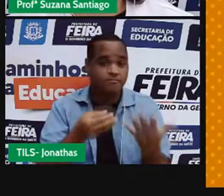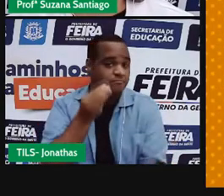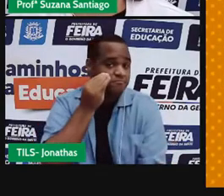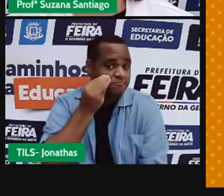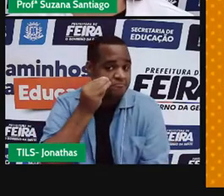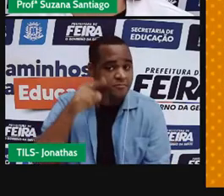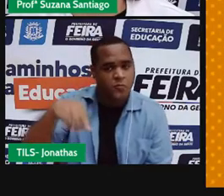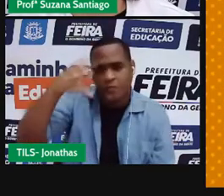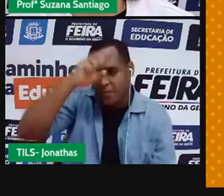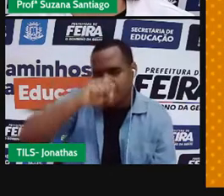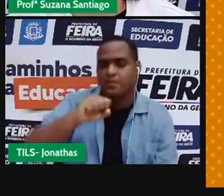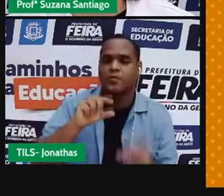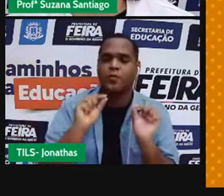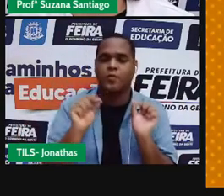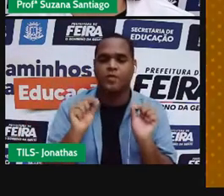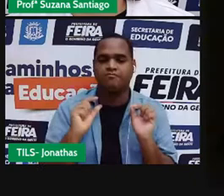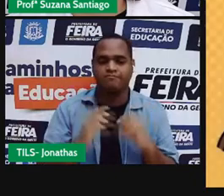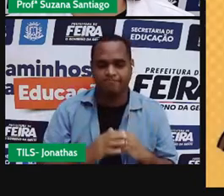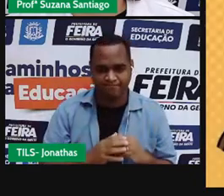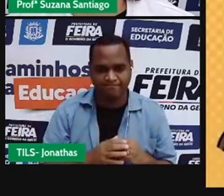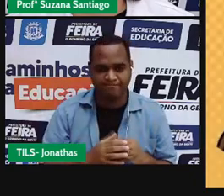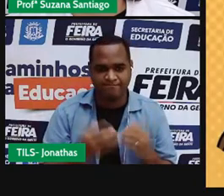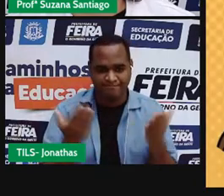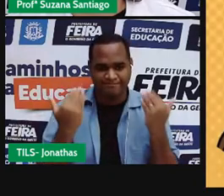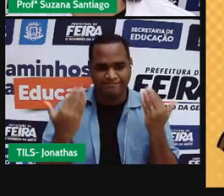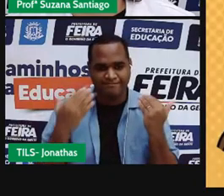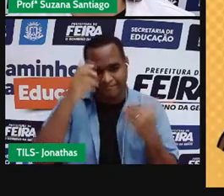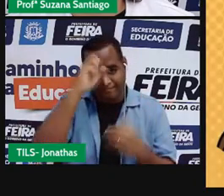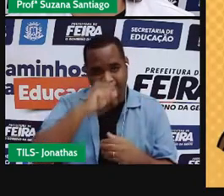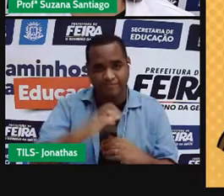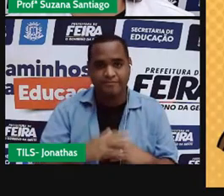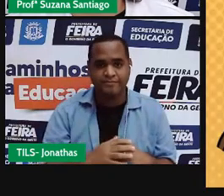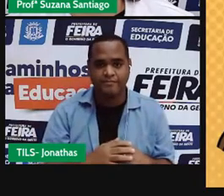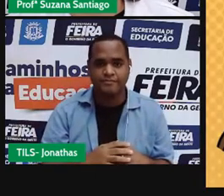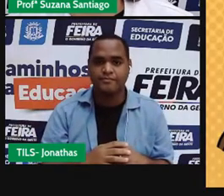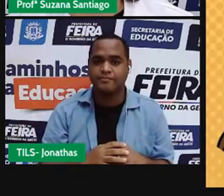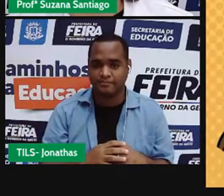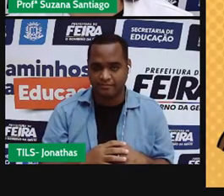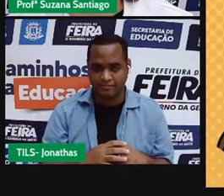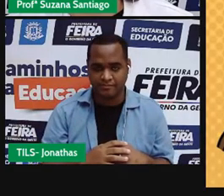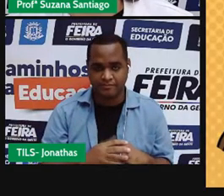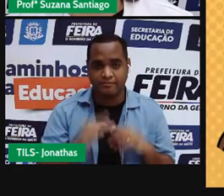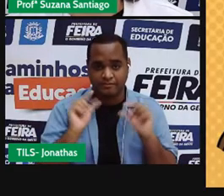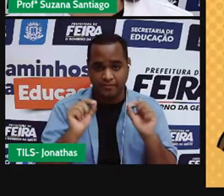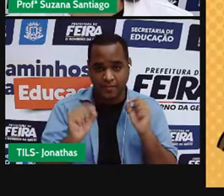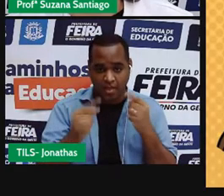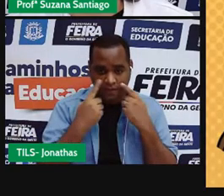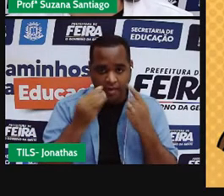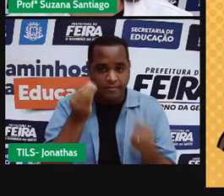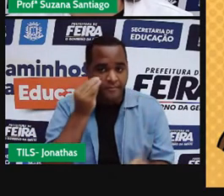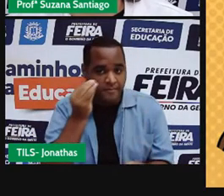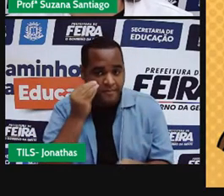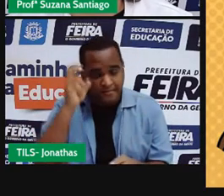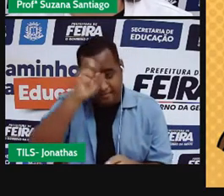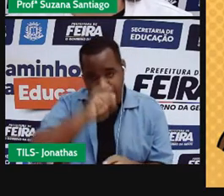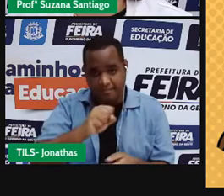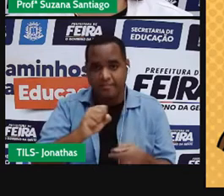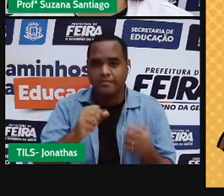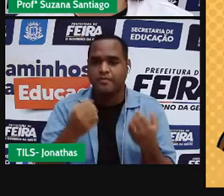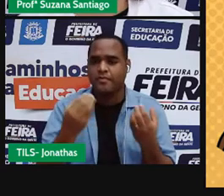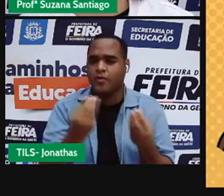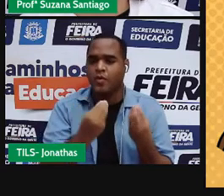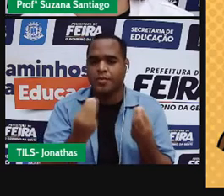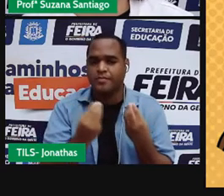aprendeu até aqui. Então, vamos lá. E para a gente testar o que a gente aprendeu até aqui, vamos